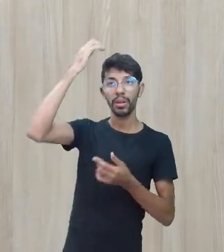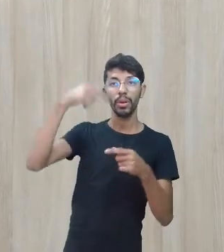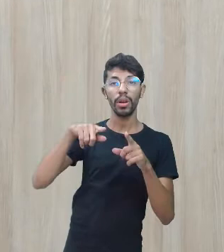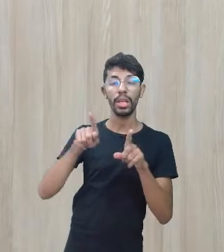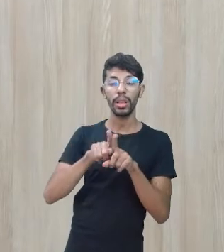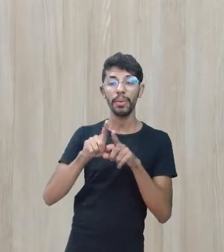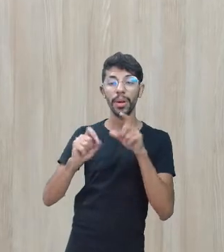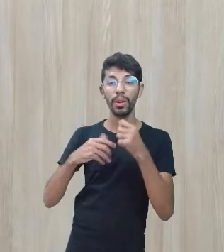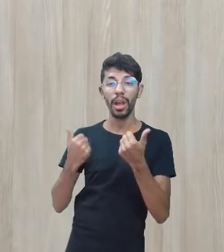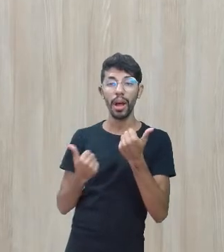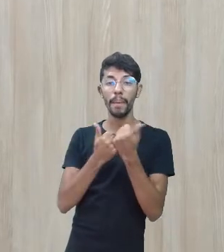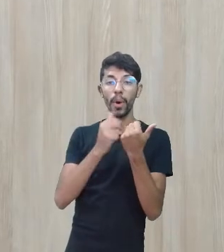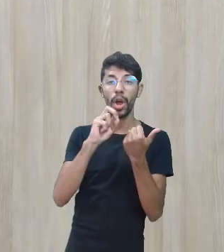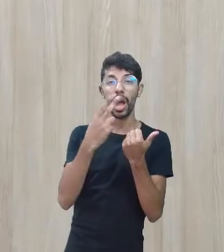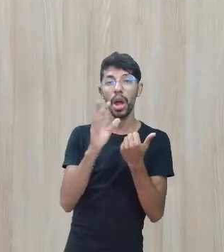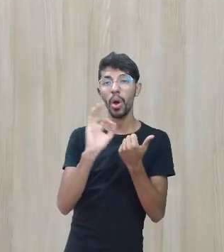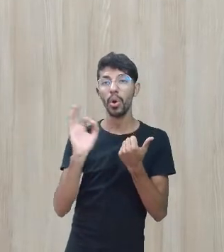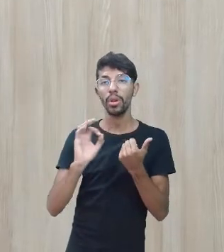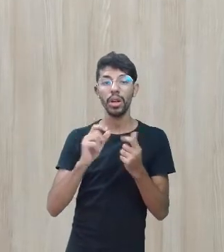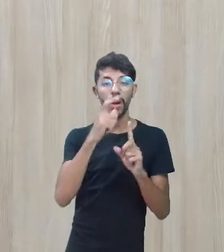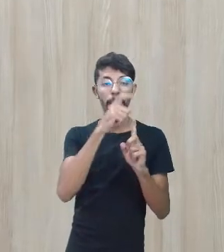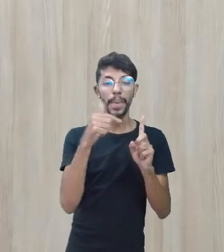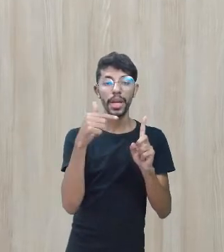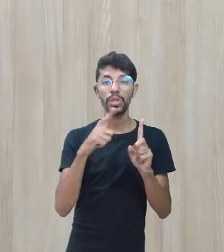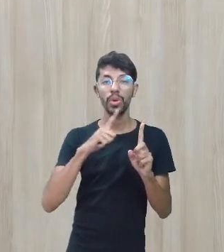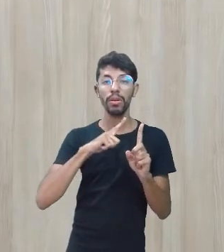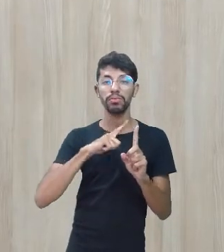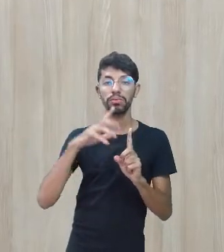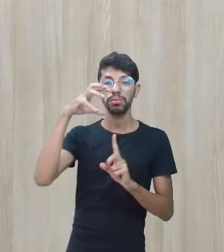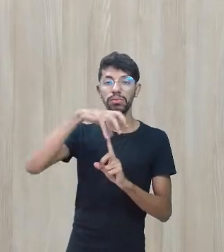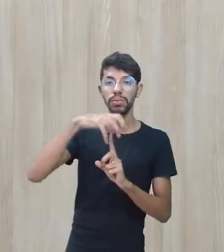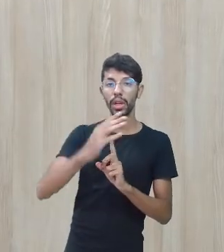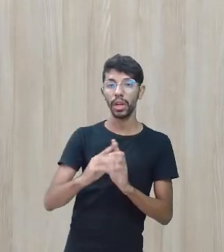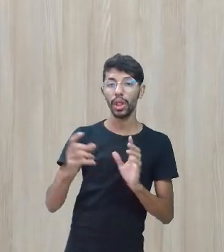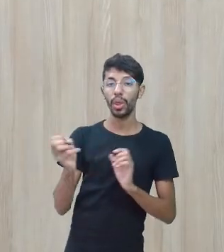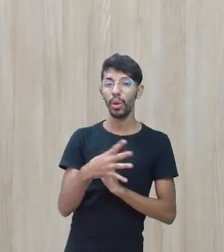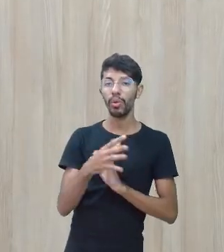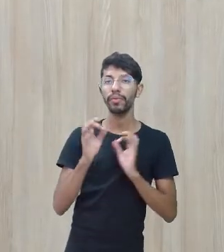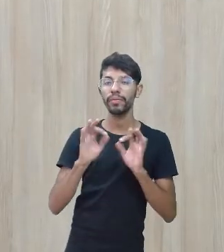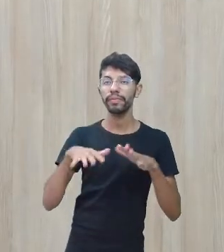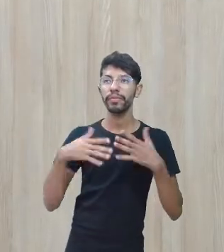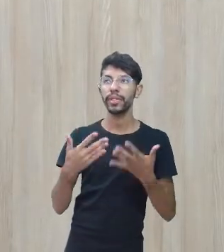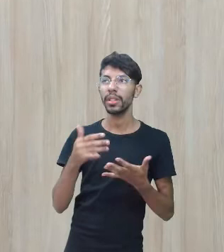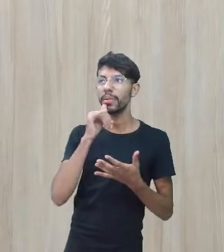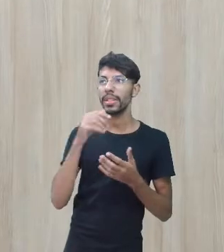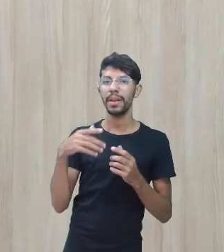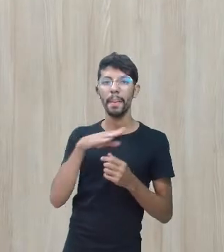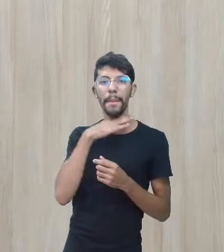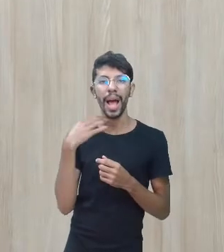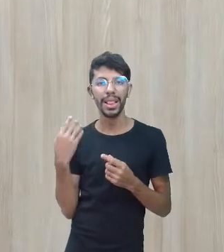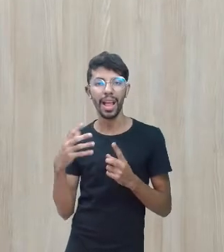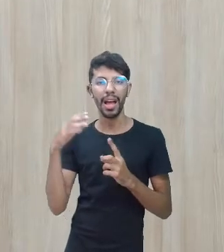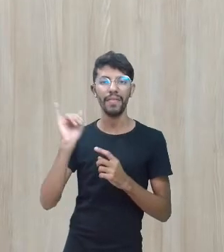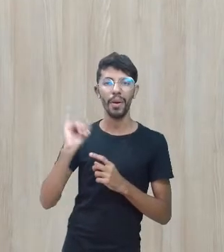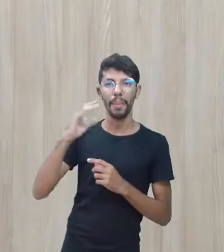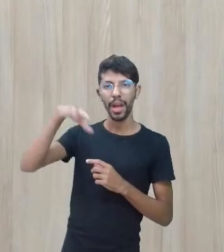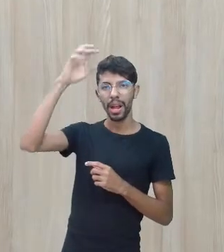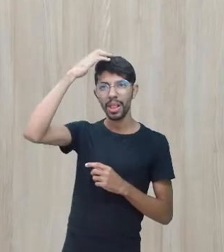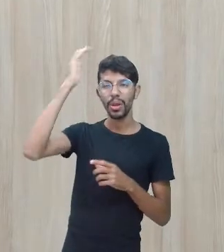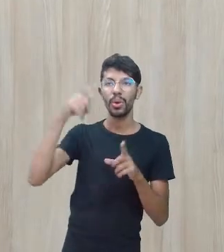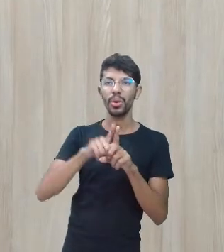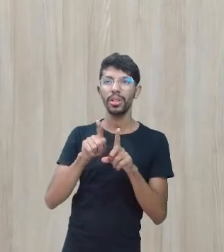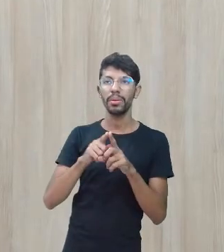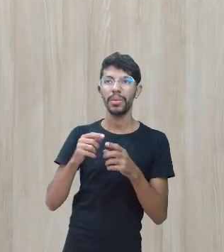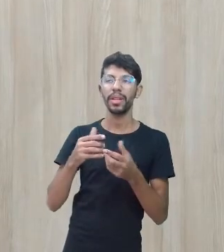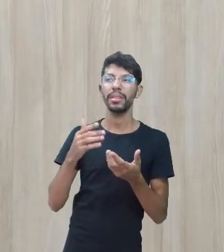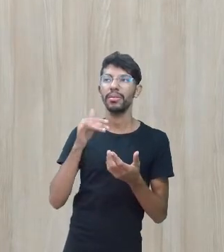poder. Sempre que possível, um grupo dissidente ia lá, matava o imperador, tentava destronar. Havia momentos em que mais de